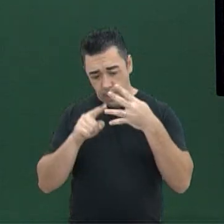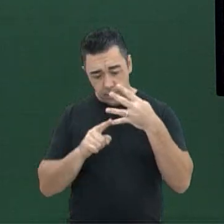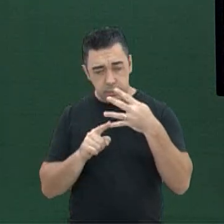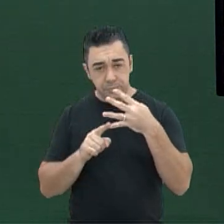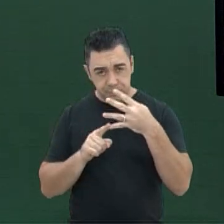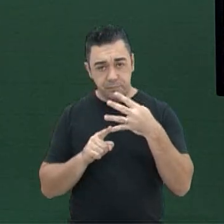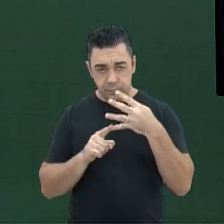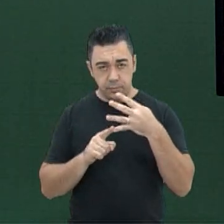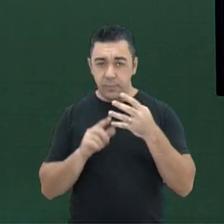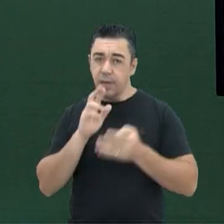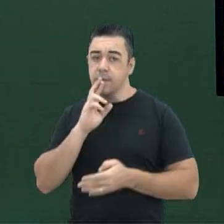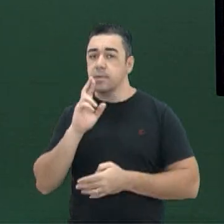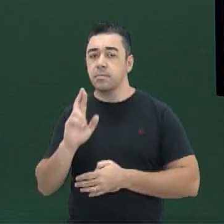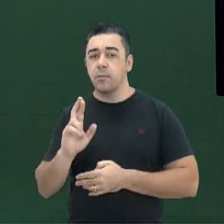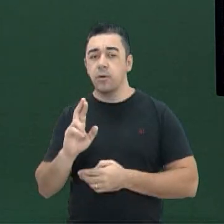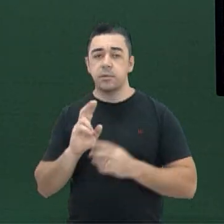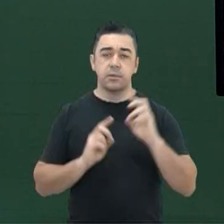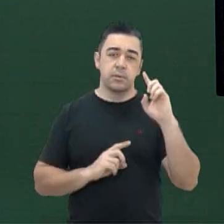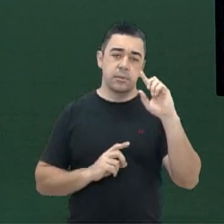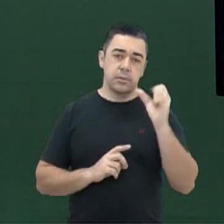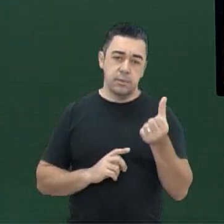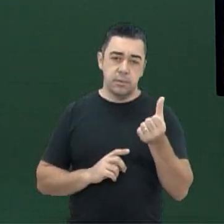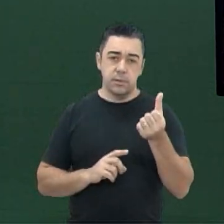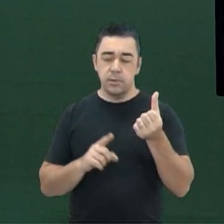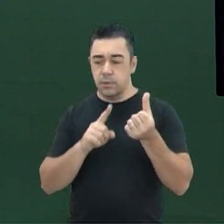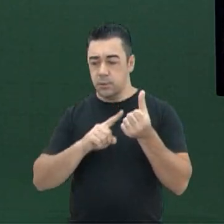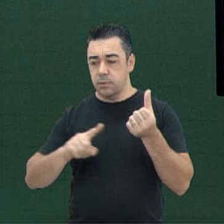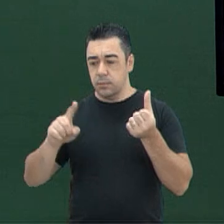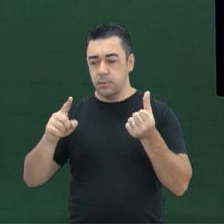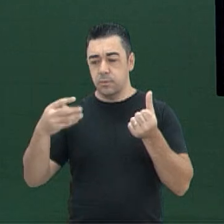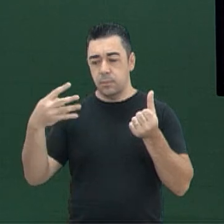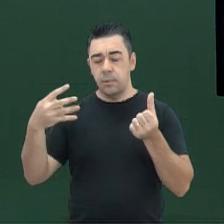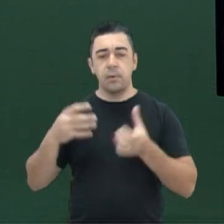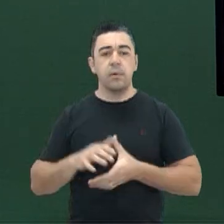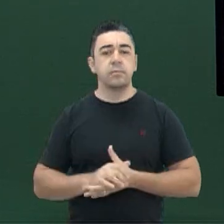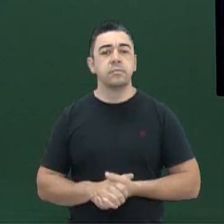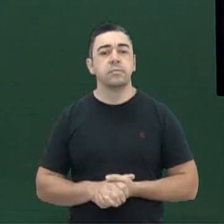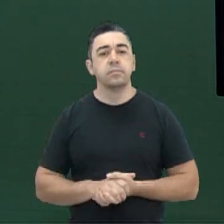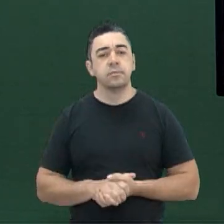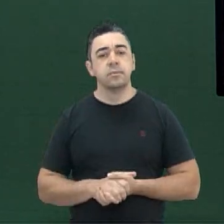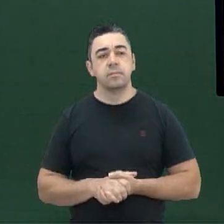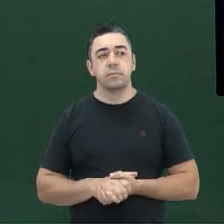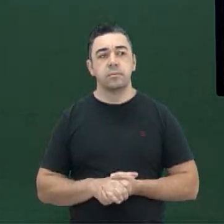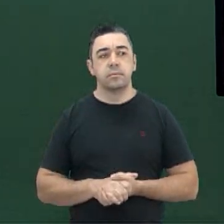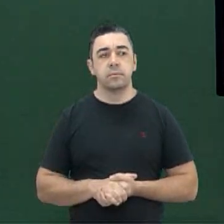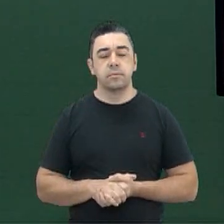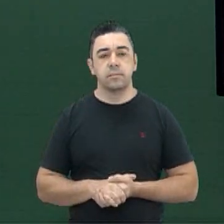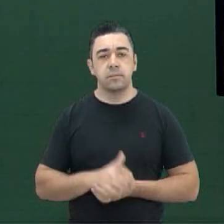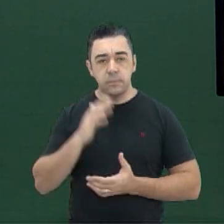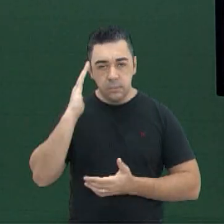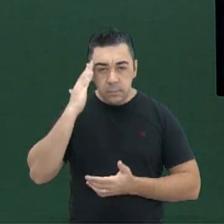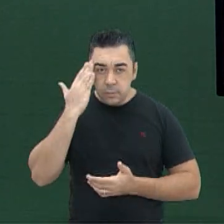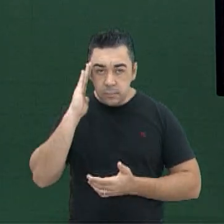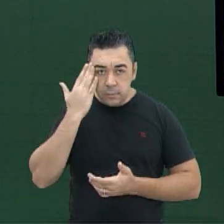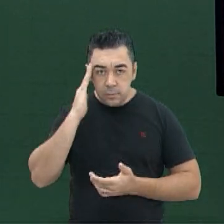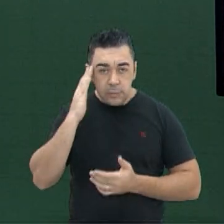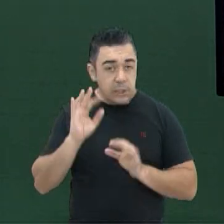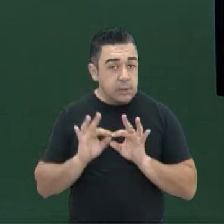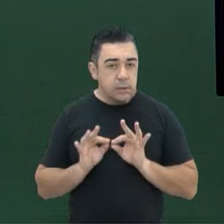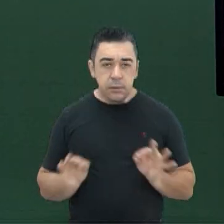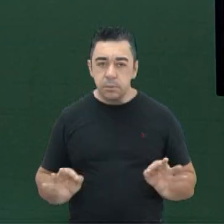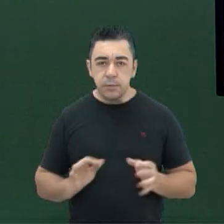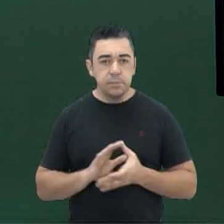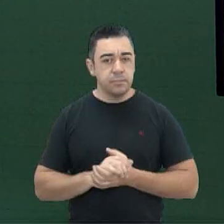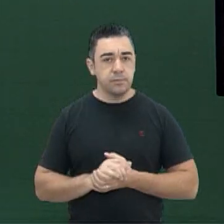4 subtrações. Como eu realizei 4 subtrações, então o resultado dessa raiz é 4. Simples